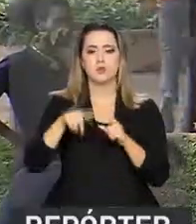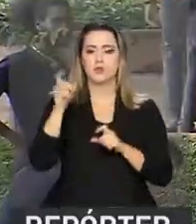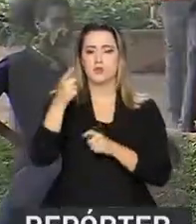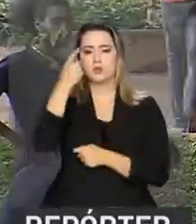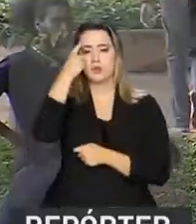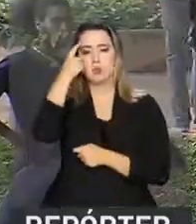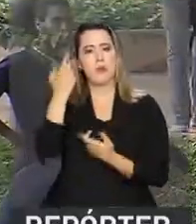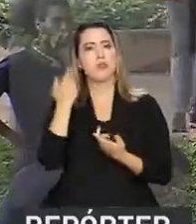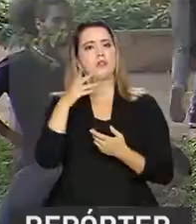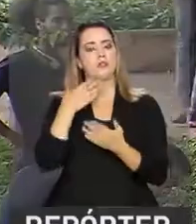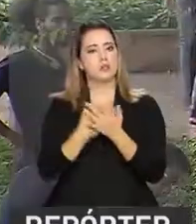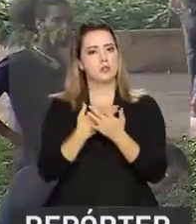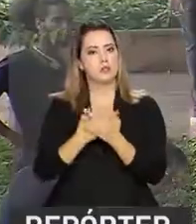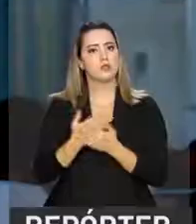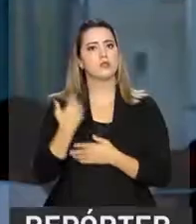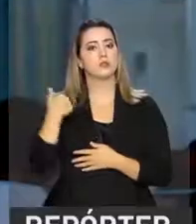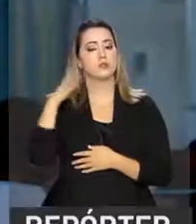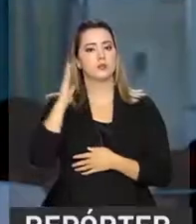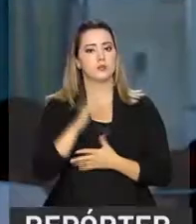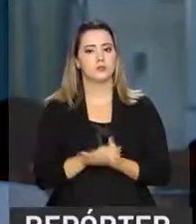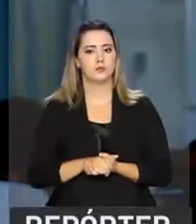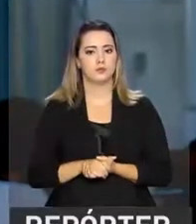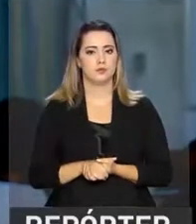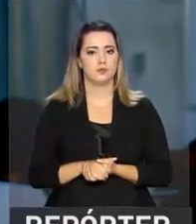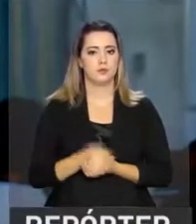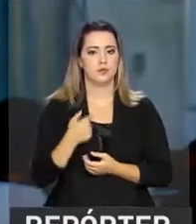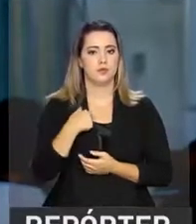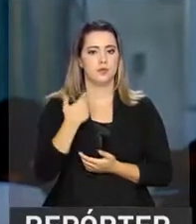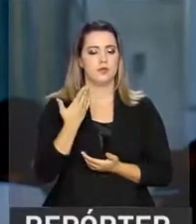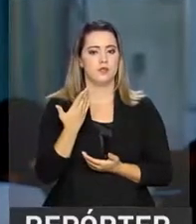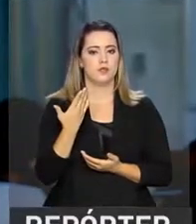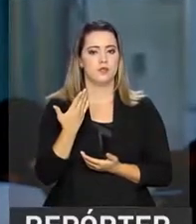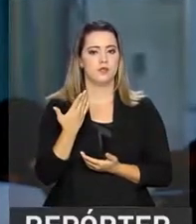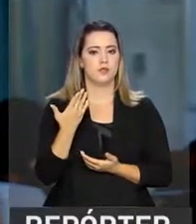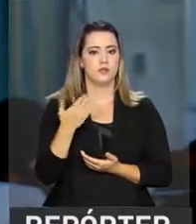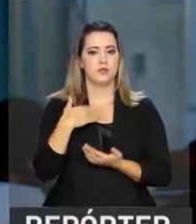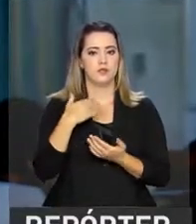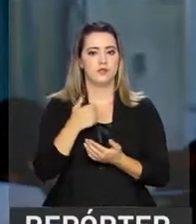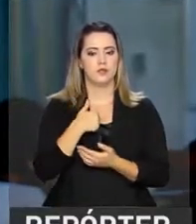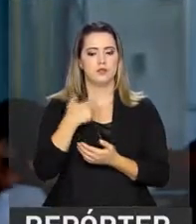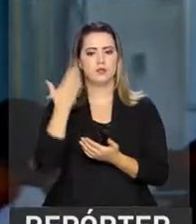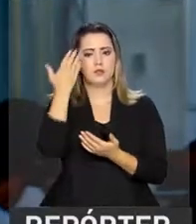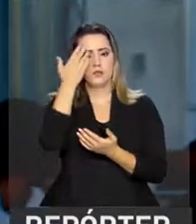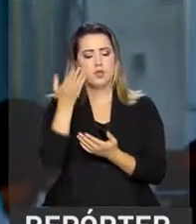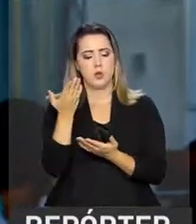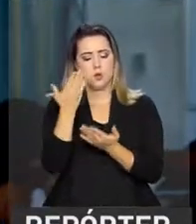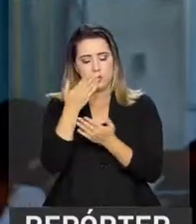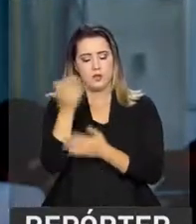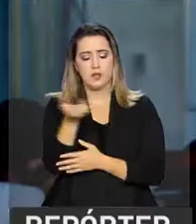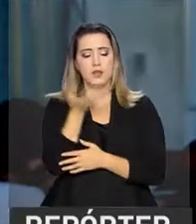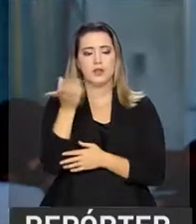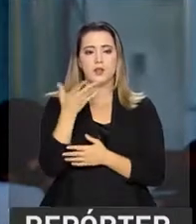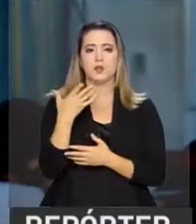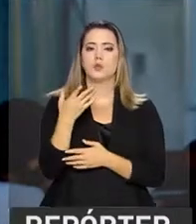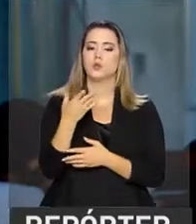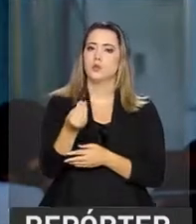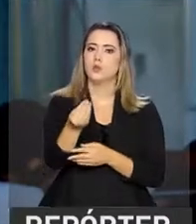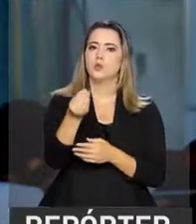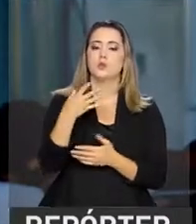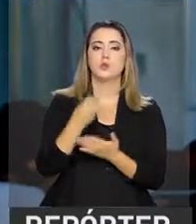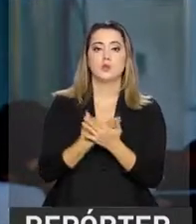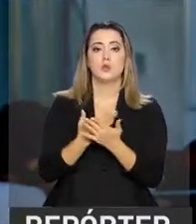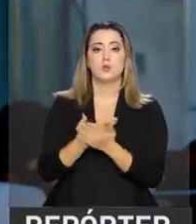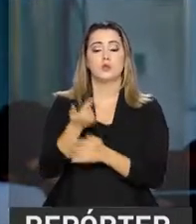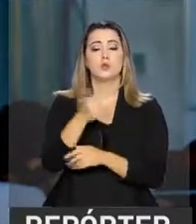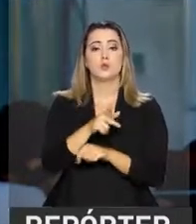em estudar a lei mar na verdade eu queria muito no tipo estudar fora e tal como os outros países são oportunidade muito